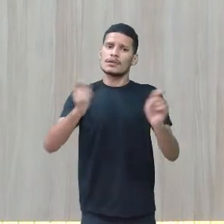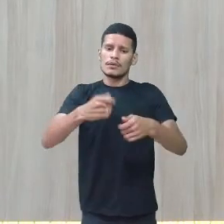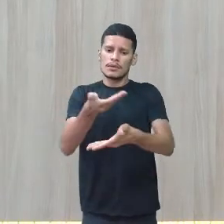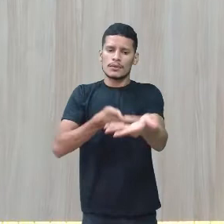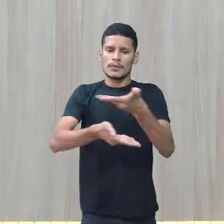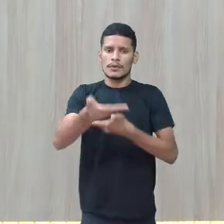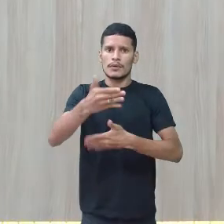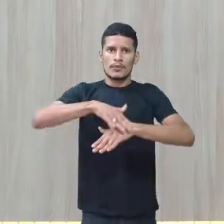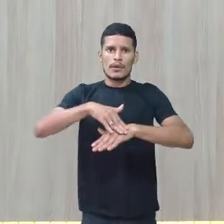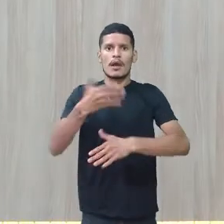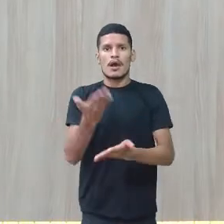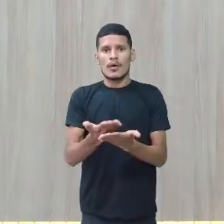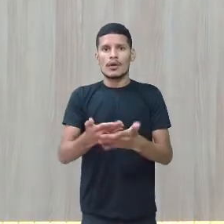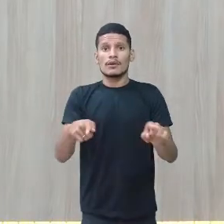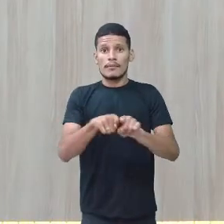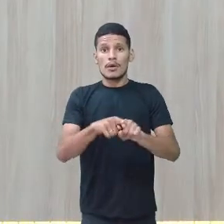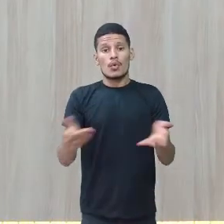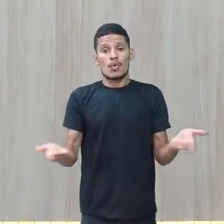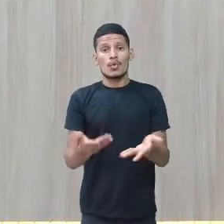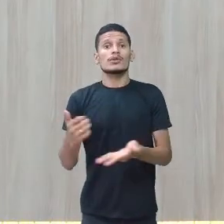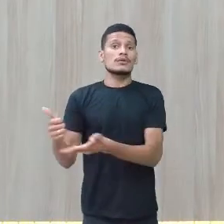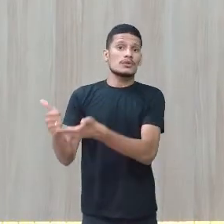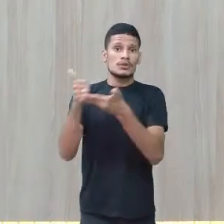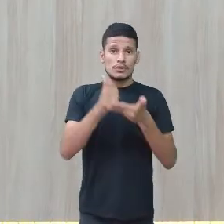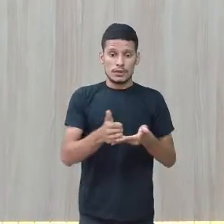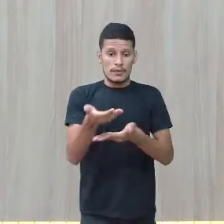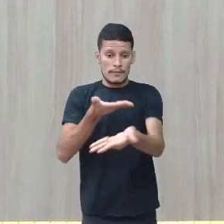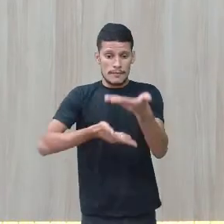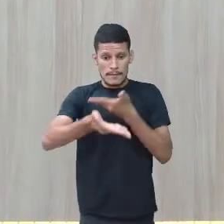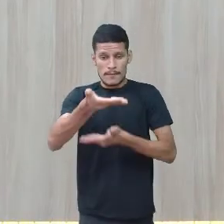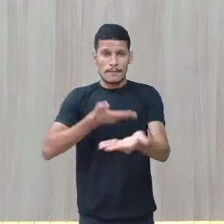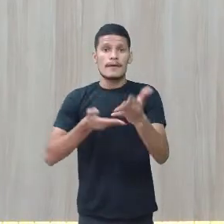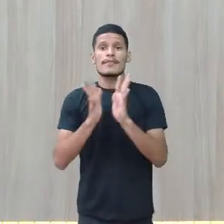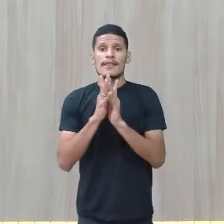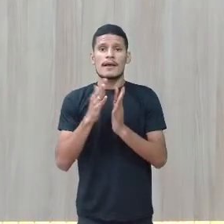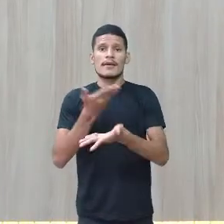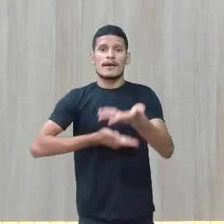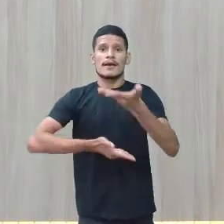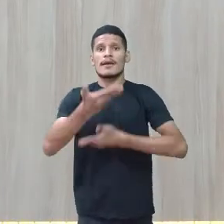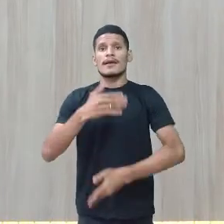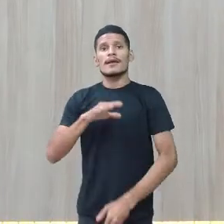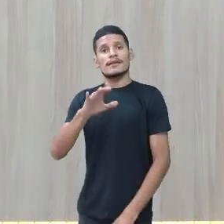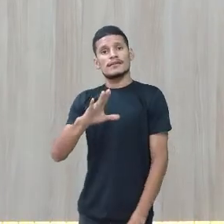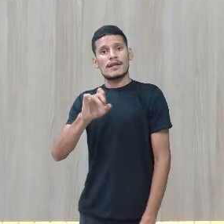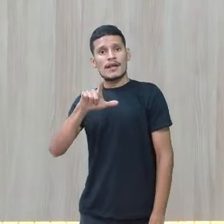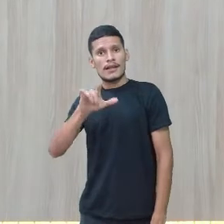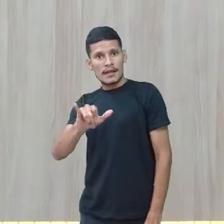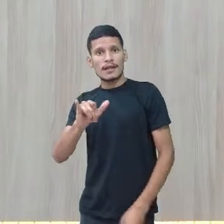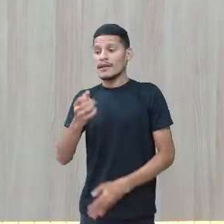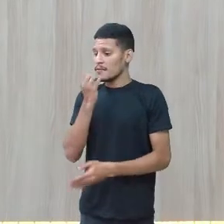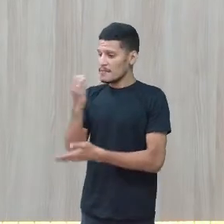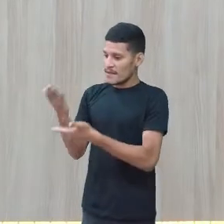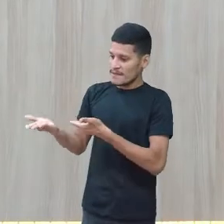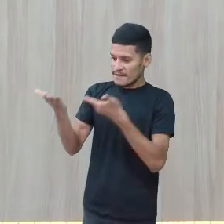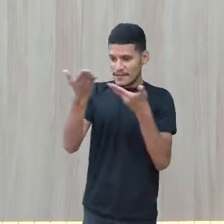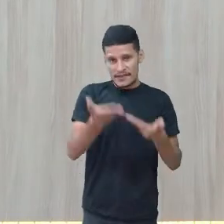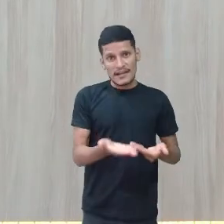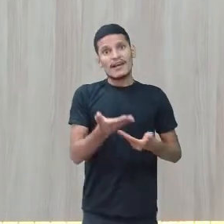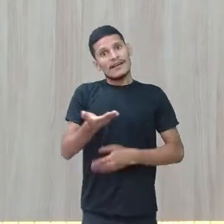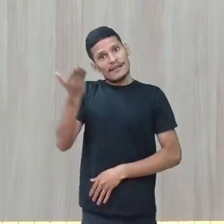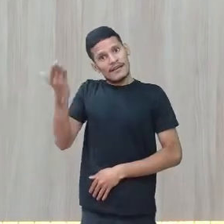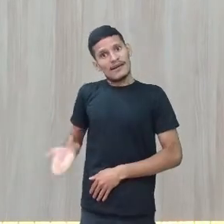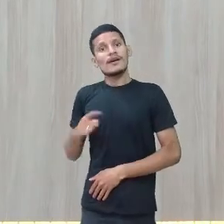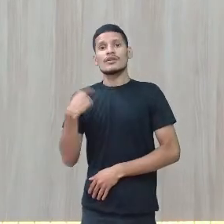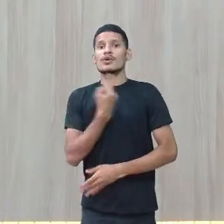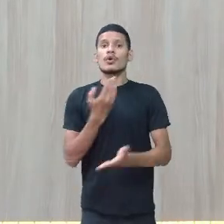da aula. Hoje quem vai me ajudar comigo, assim, nessa dinâmica, né? É Celi, queria dar as boas-vindas e aí a gente vai conversar